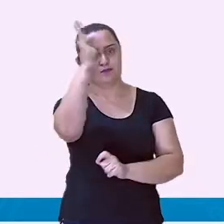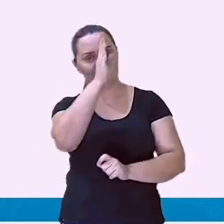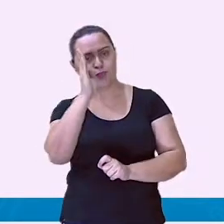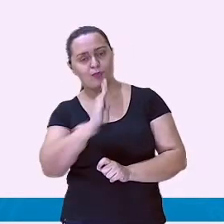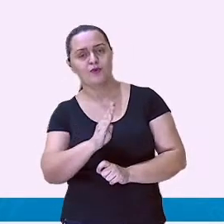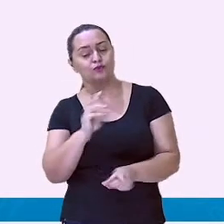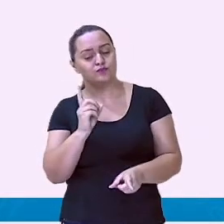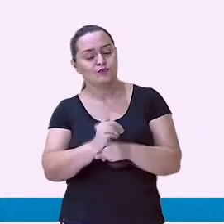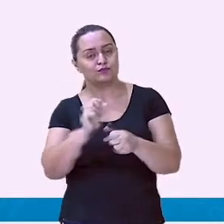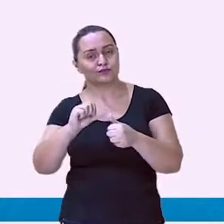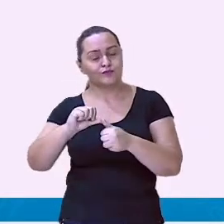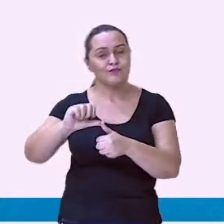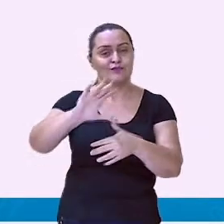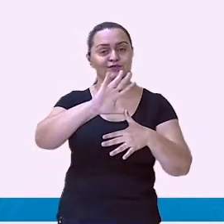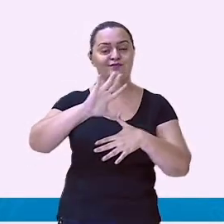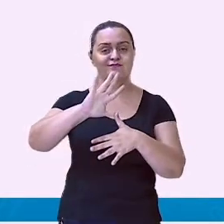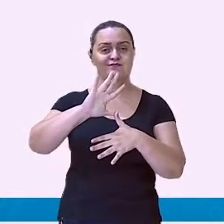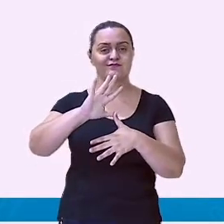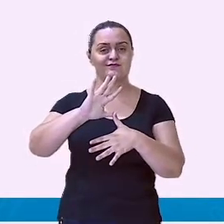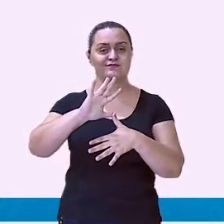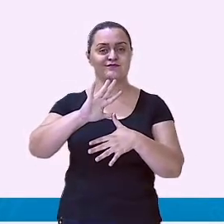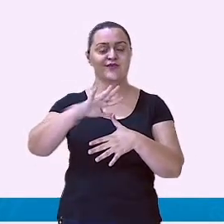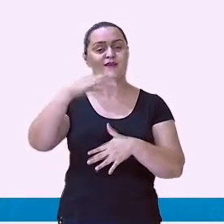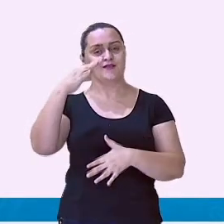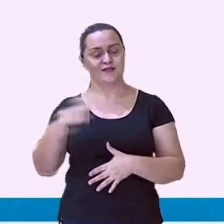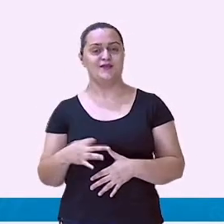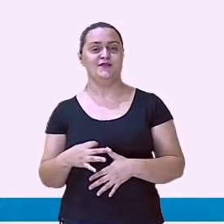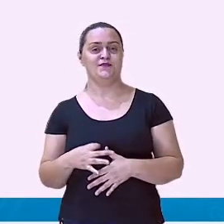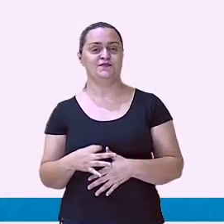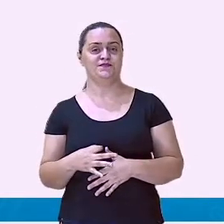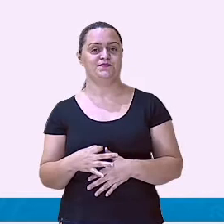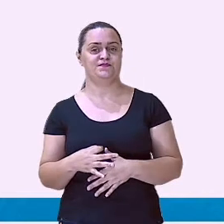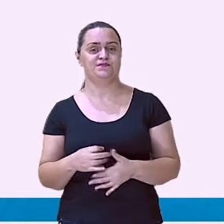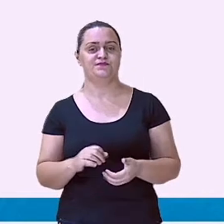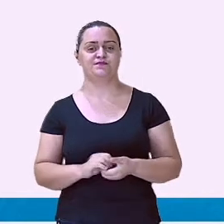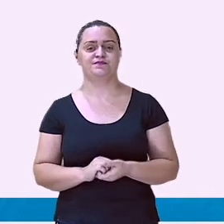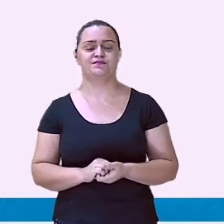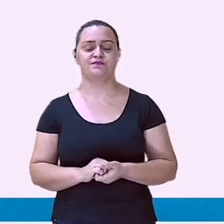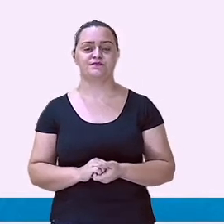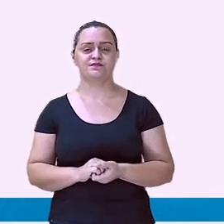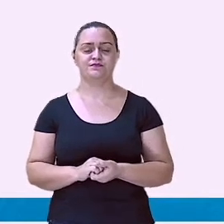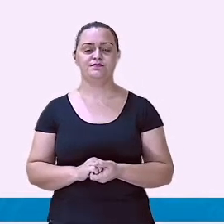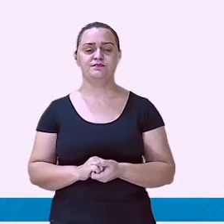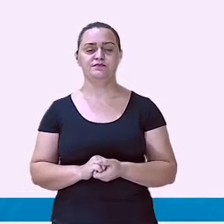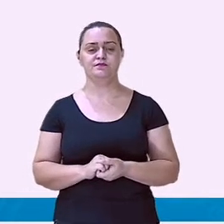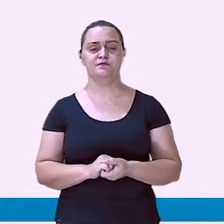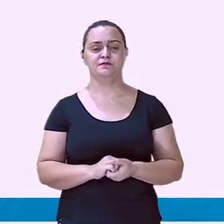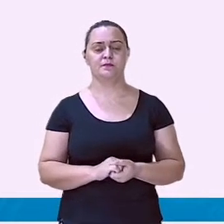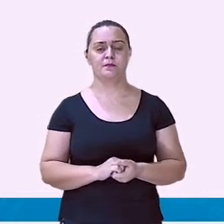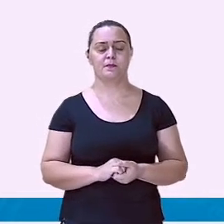descobrindo e construindo o novo mundo e o novíssimo mundo.